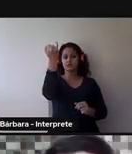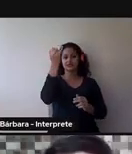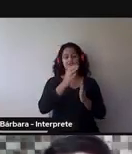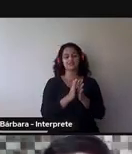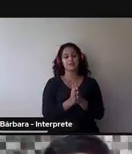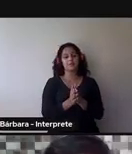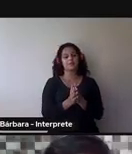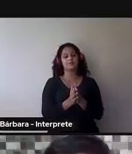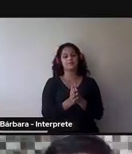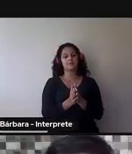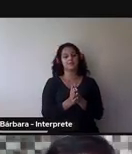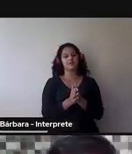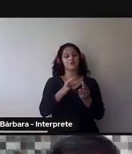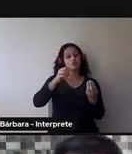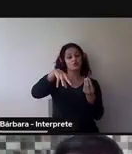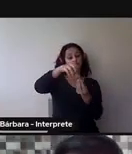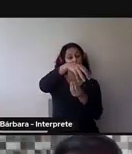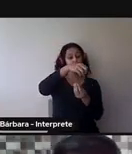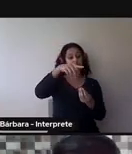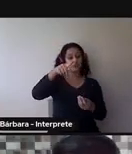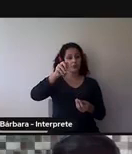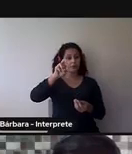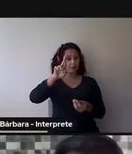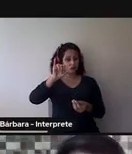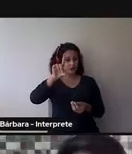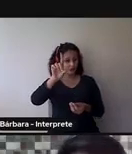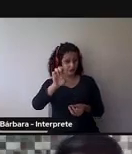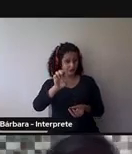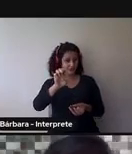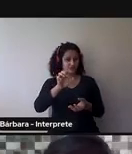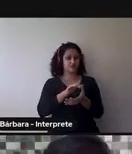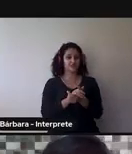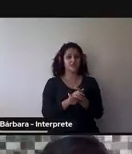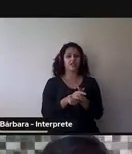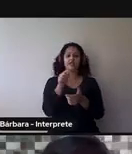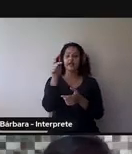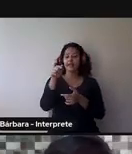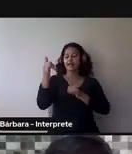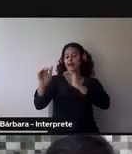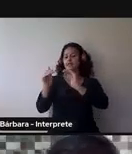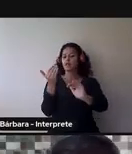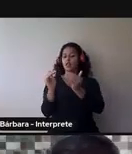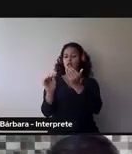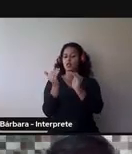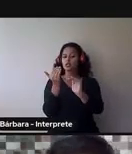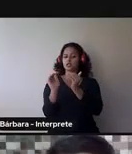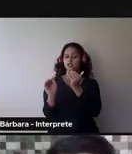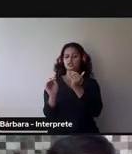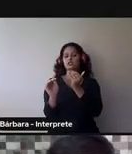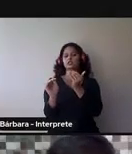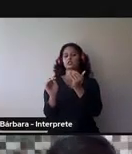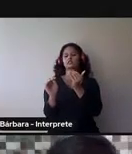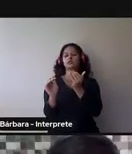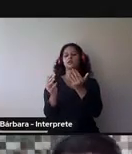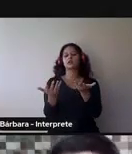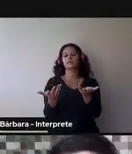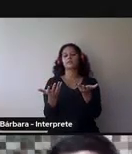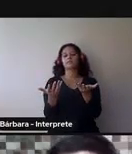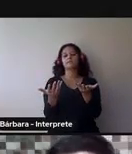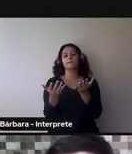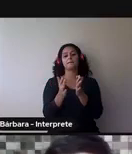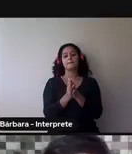fungo poroide e que ele analisa a ação